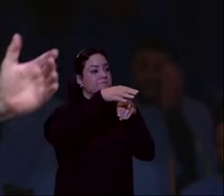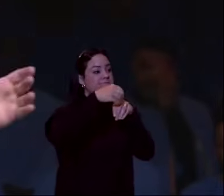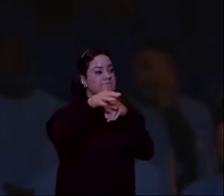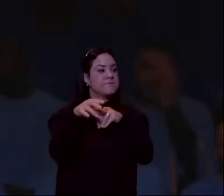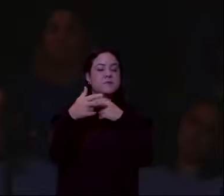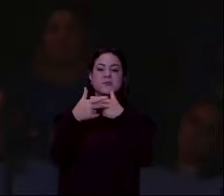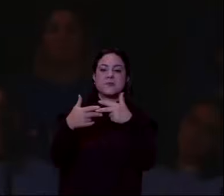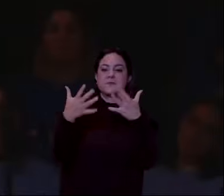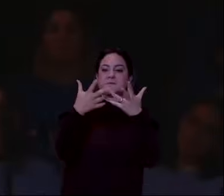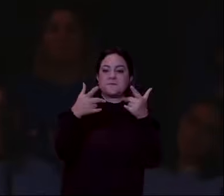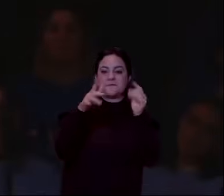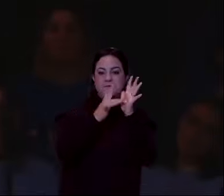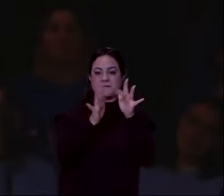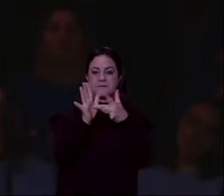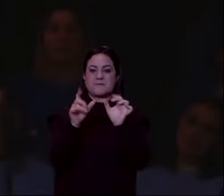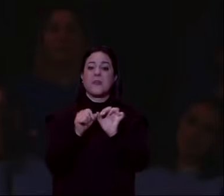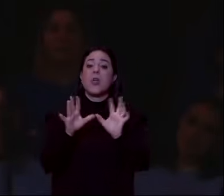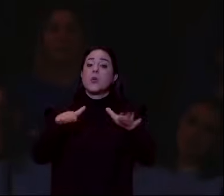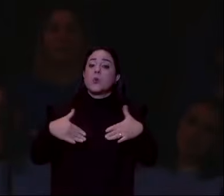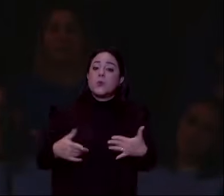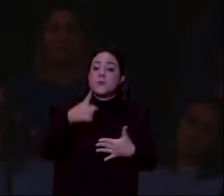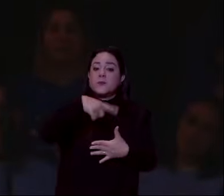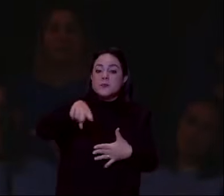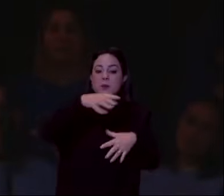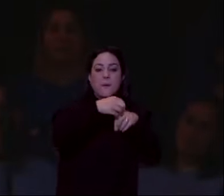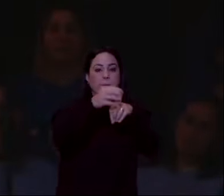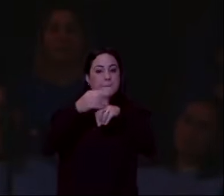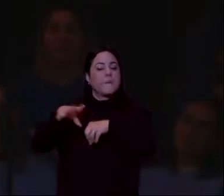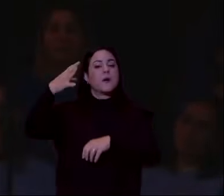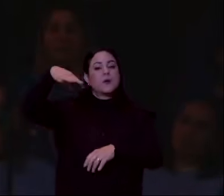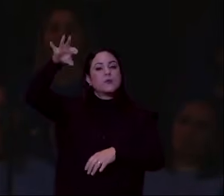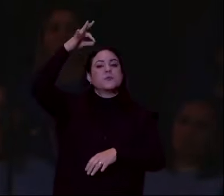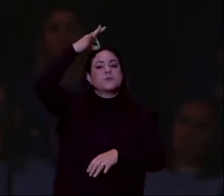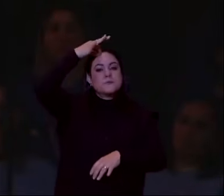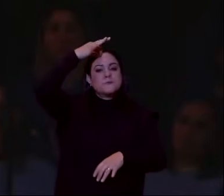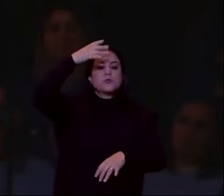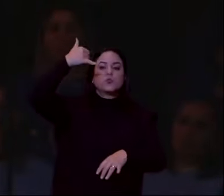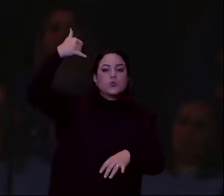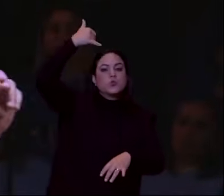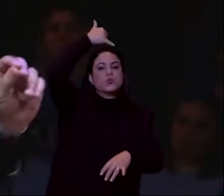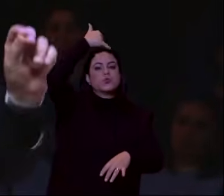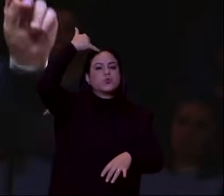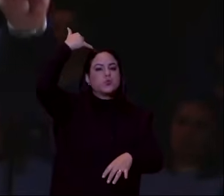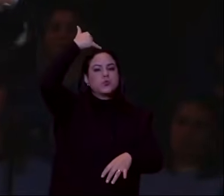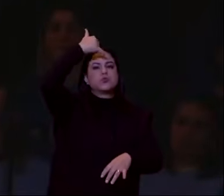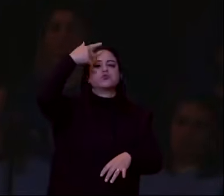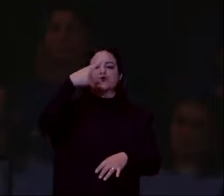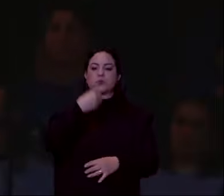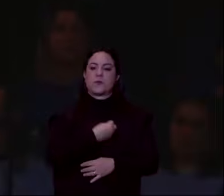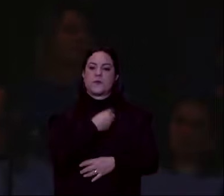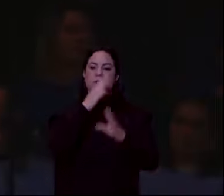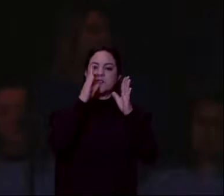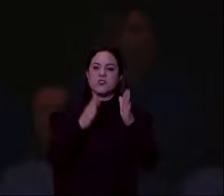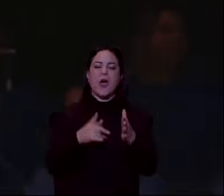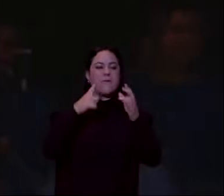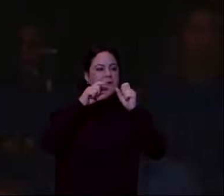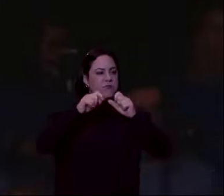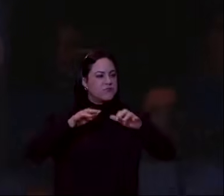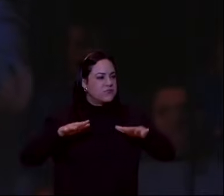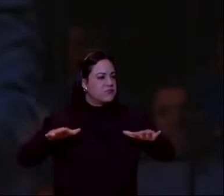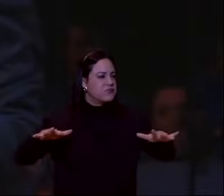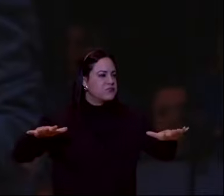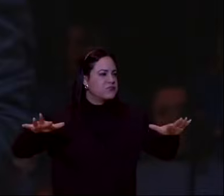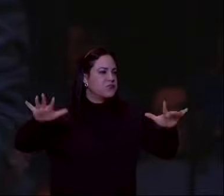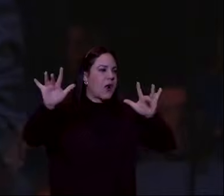isso. E quando você estiver compartilhando isso, o Espírito que te ungiu vai estar fluindo e